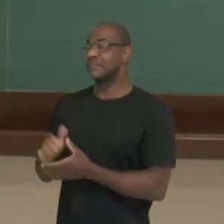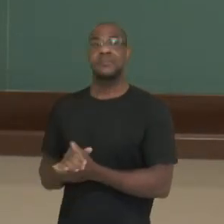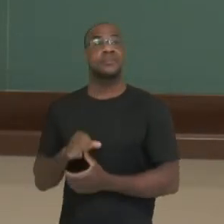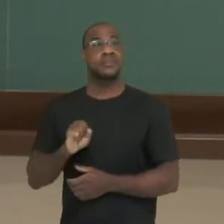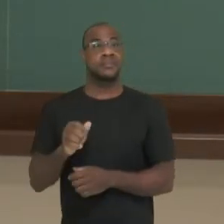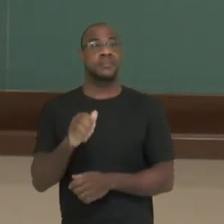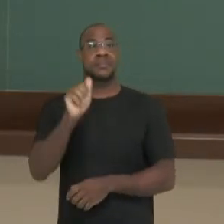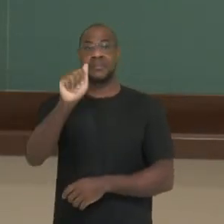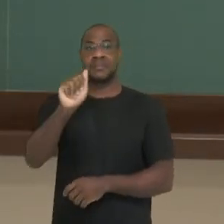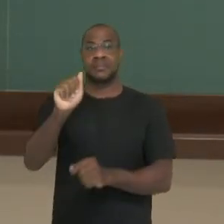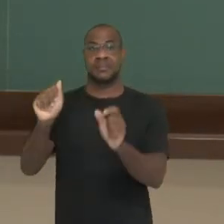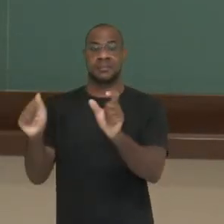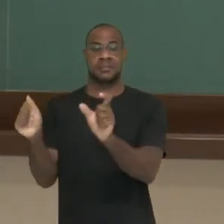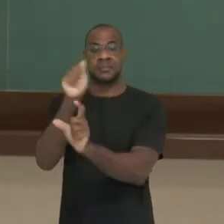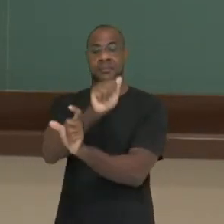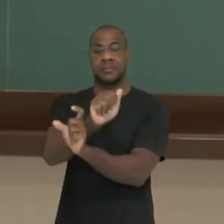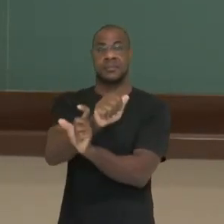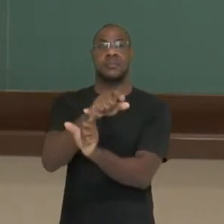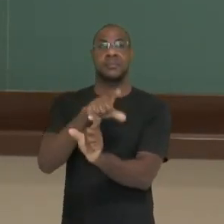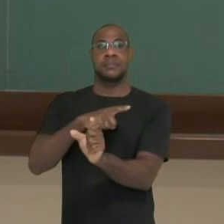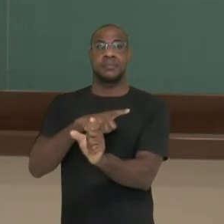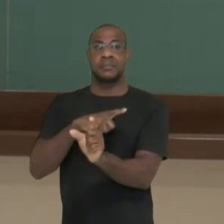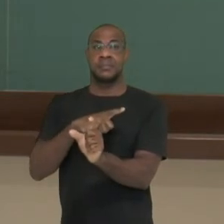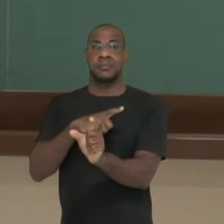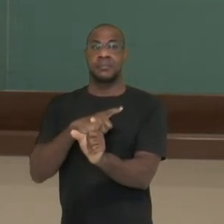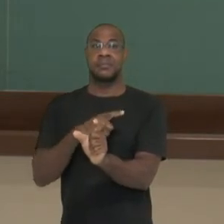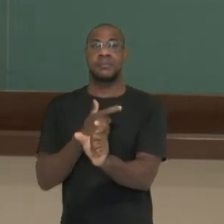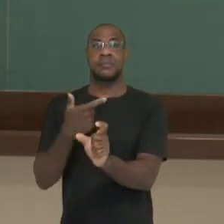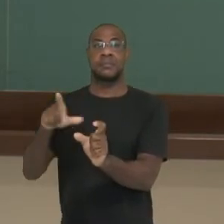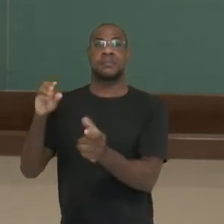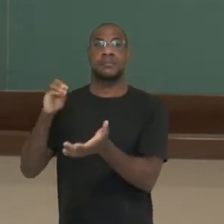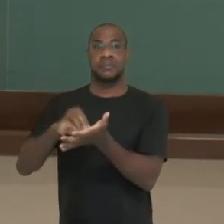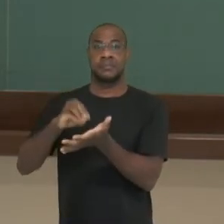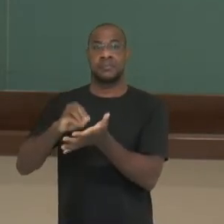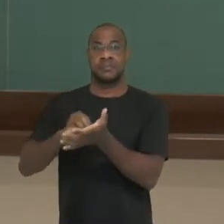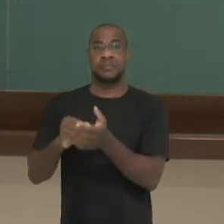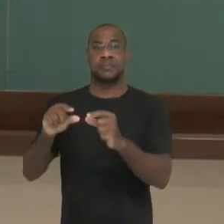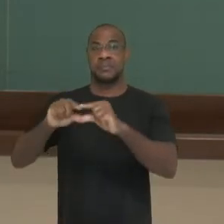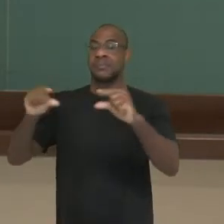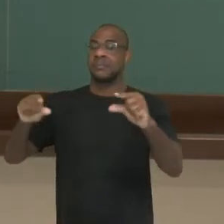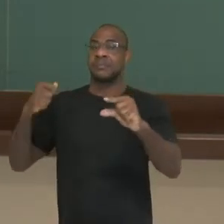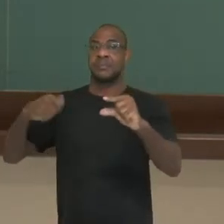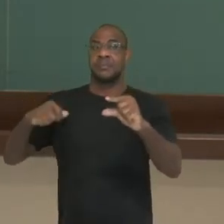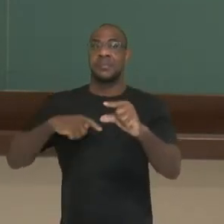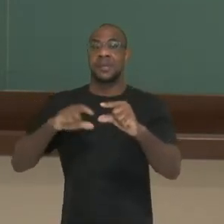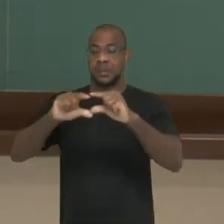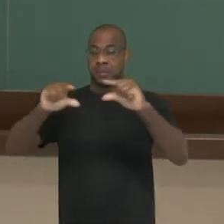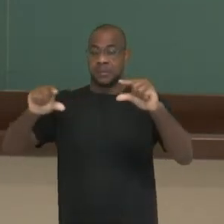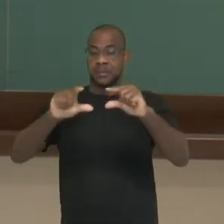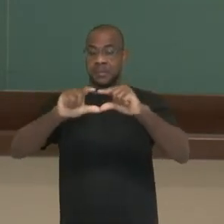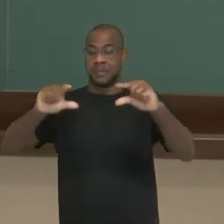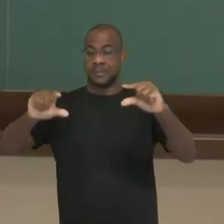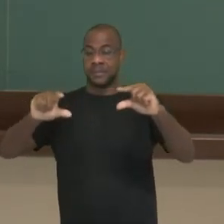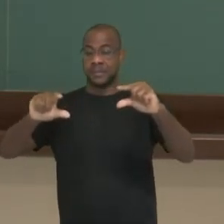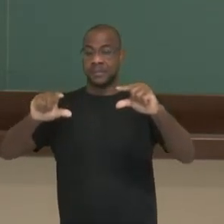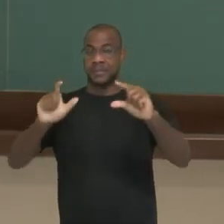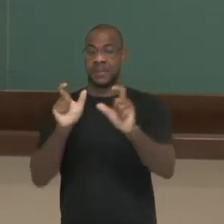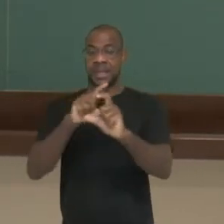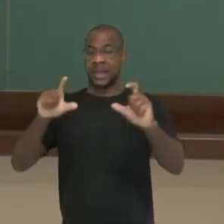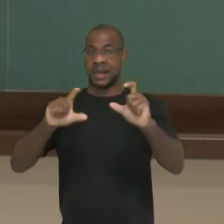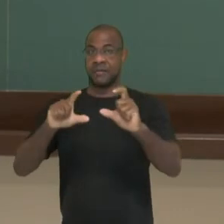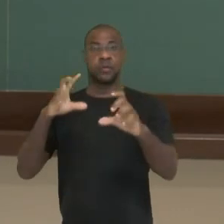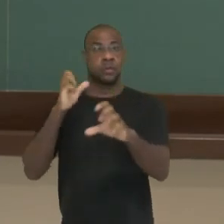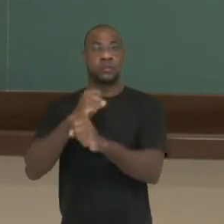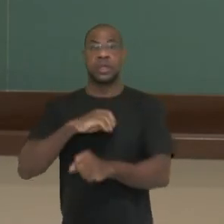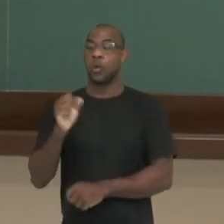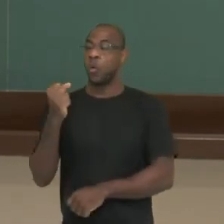fixei a letra A, eu vou trabalhar com as demais, porque a palavra toda tem 8 letras. Mas como eu fixo a